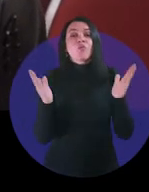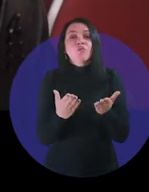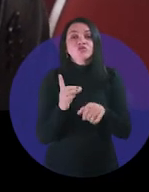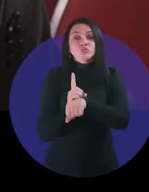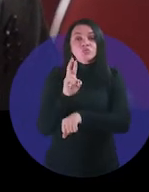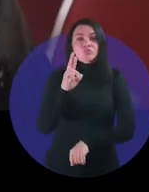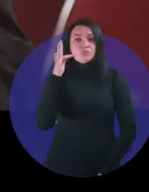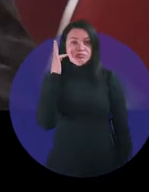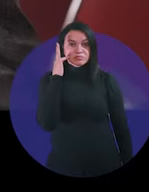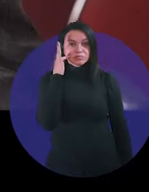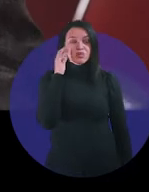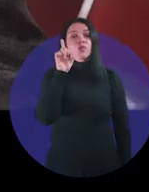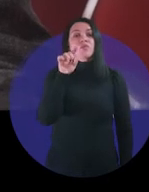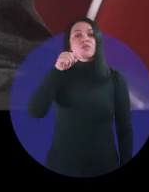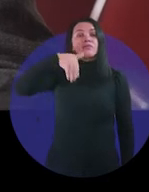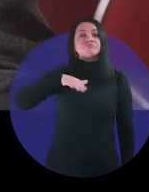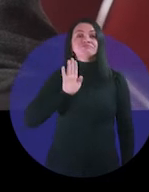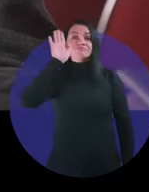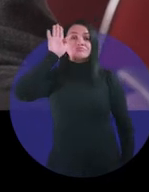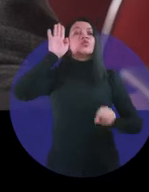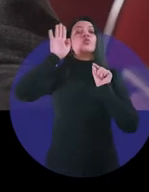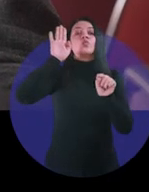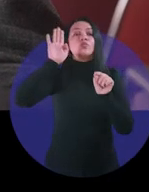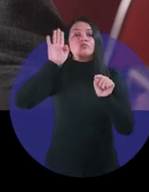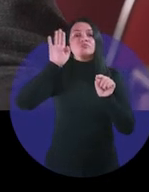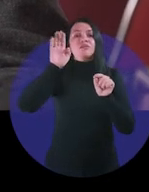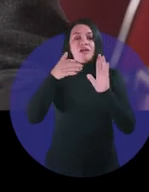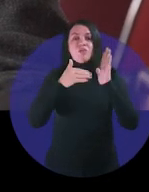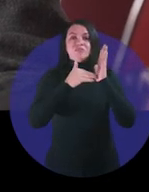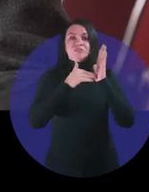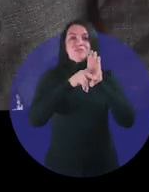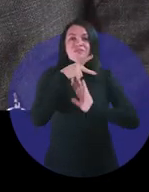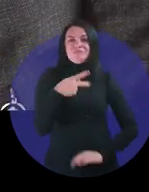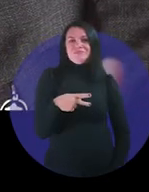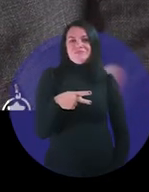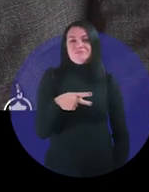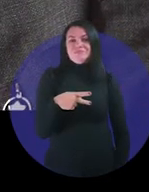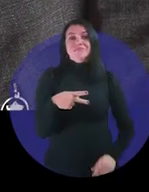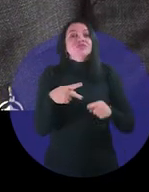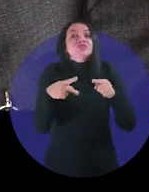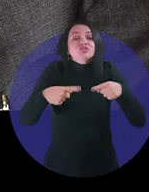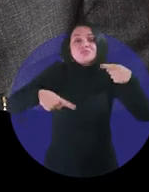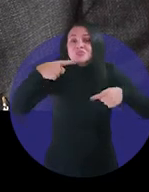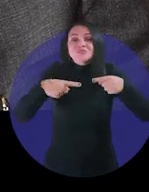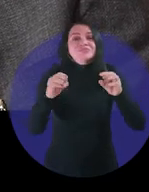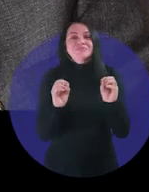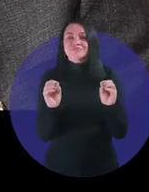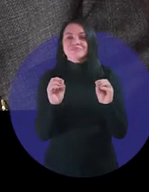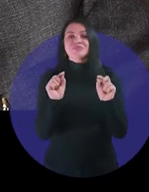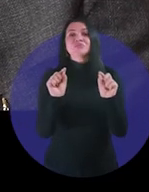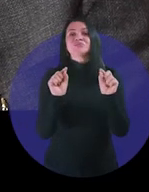Flávio Dino, ele é candidato ao Senado e indiscutivelmente